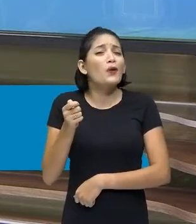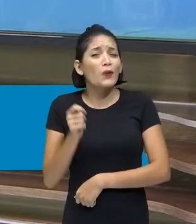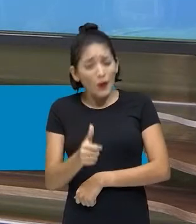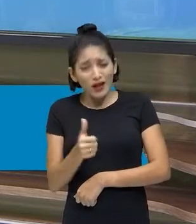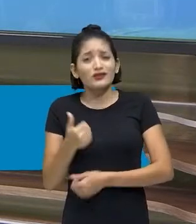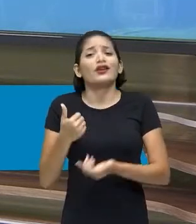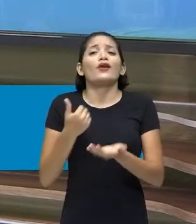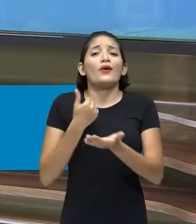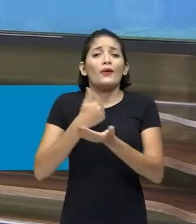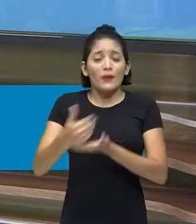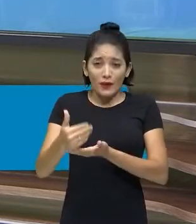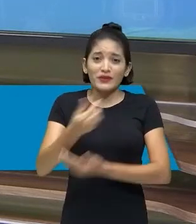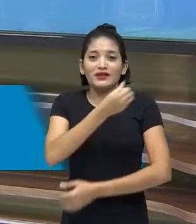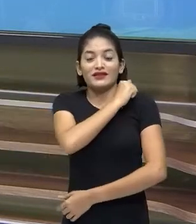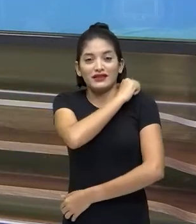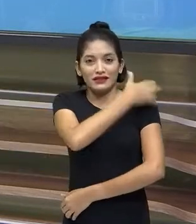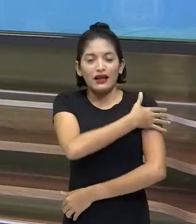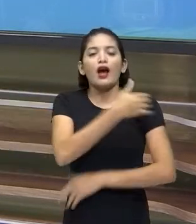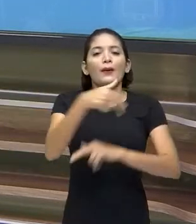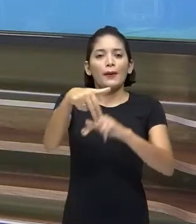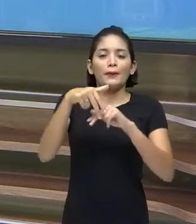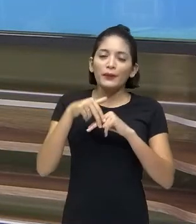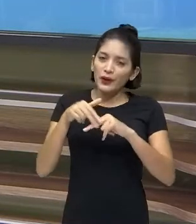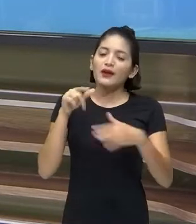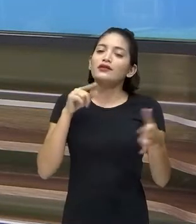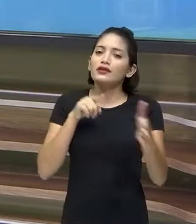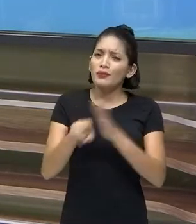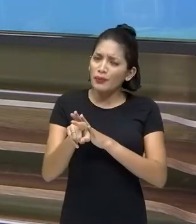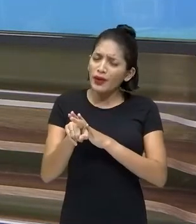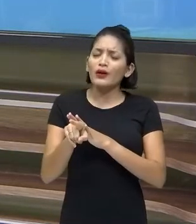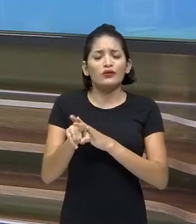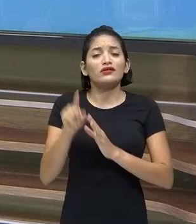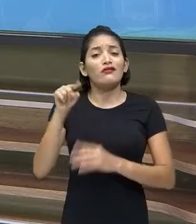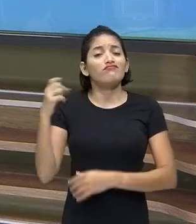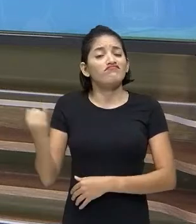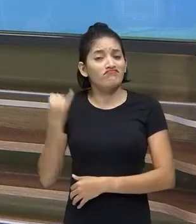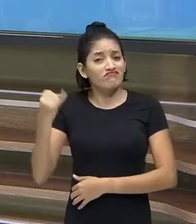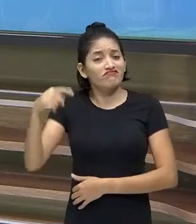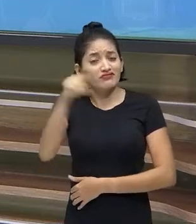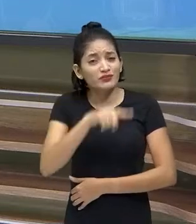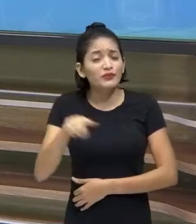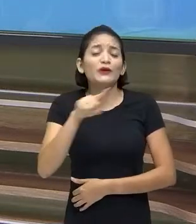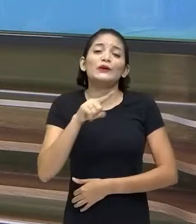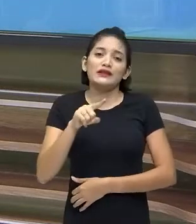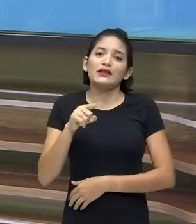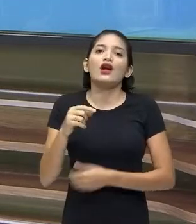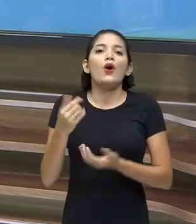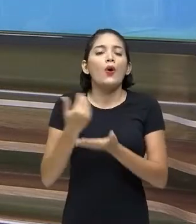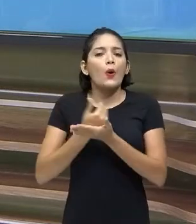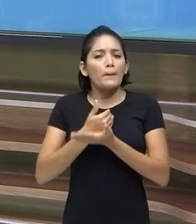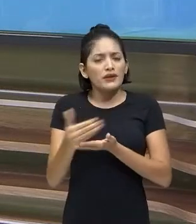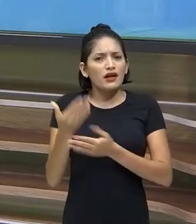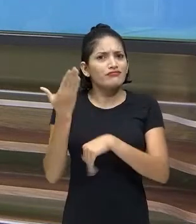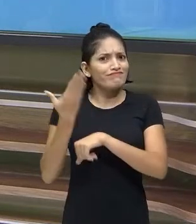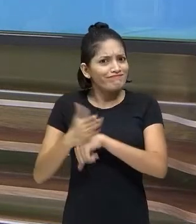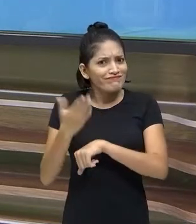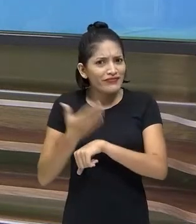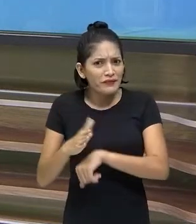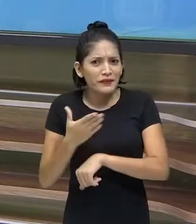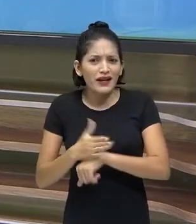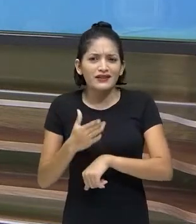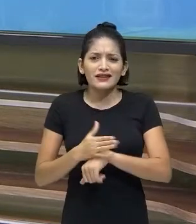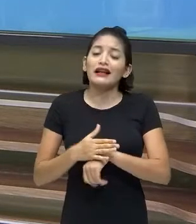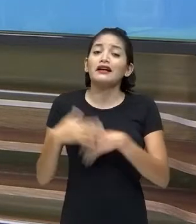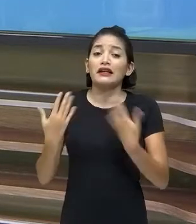ensino médio, né, gente? Então, por isso que as questões do Praticando são muito importantes para que vocês possam aí exercer. Olha aí, a Kézia